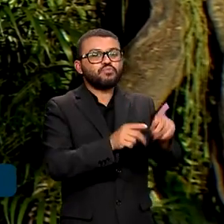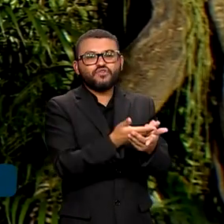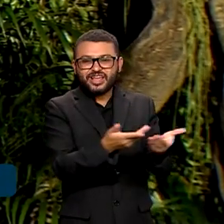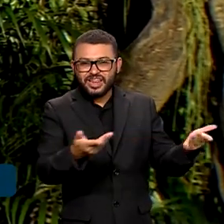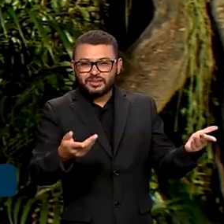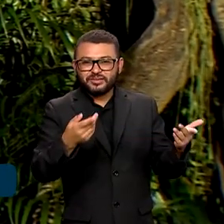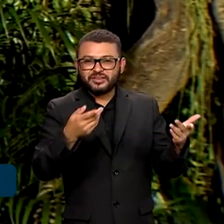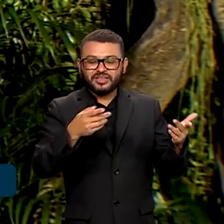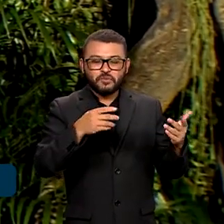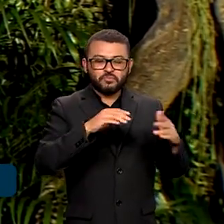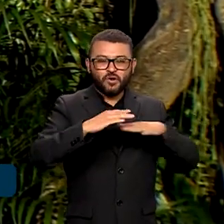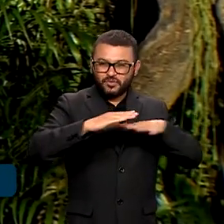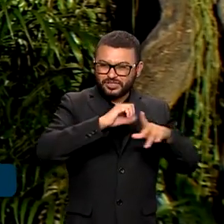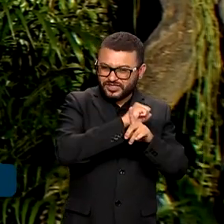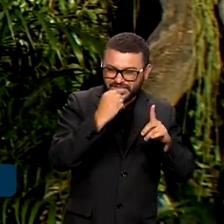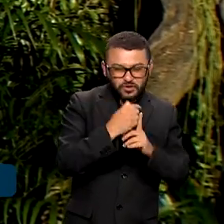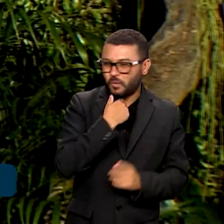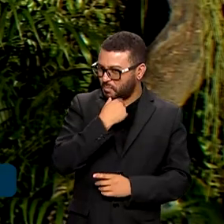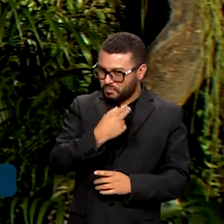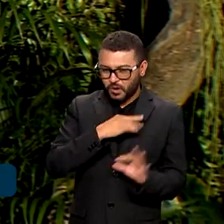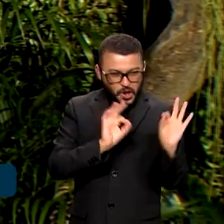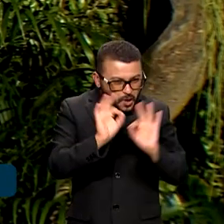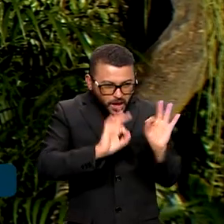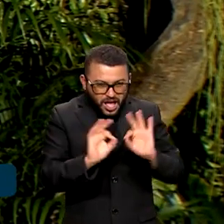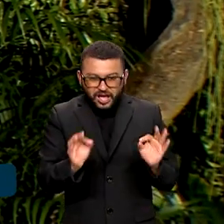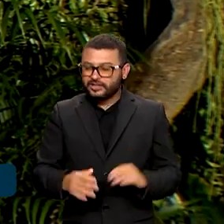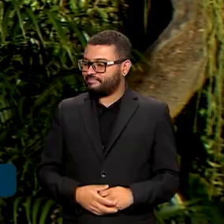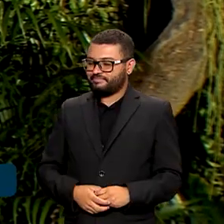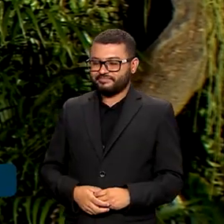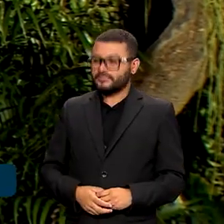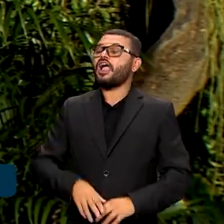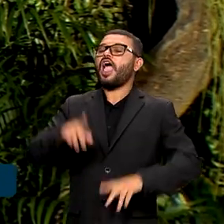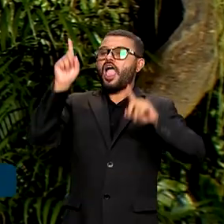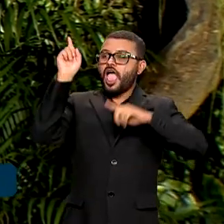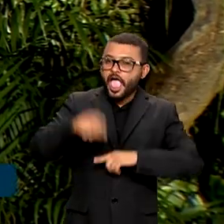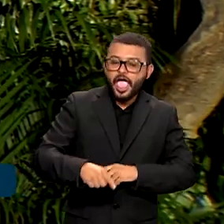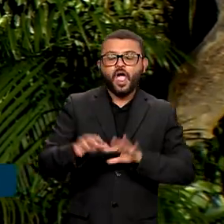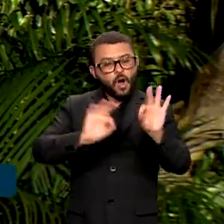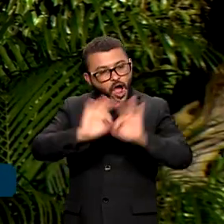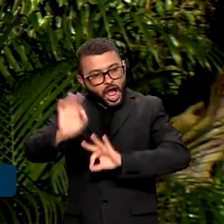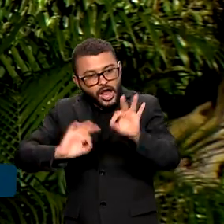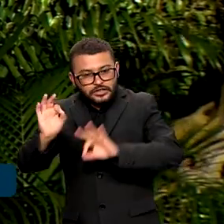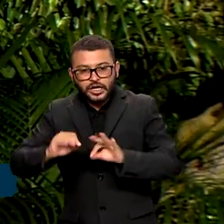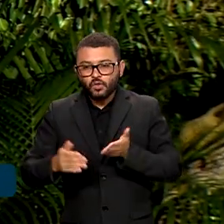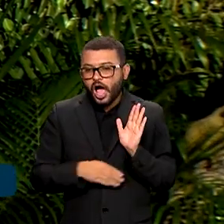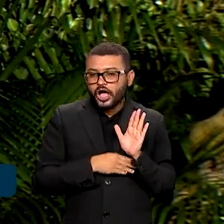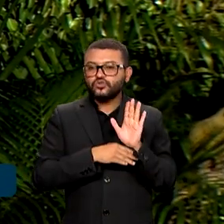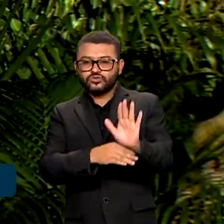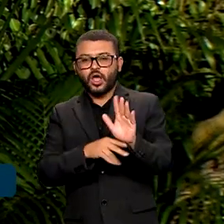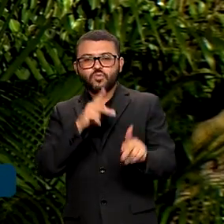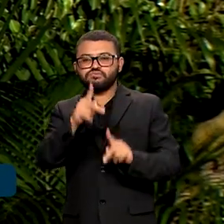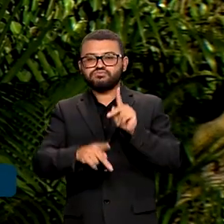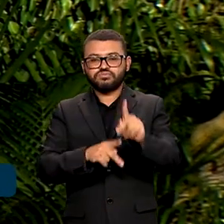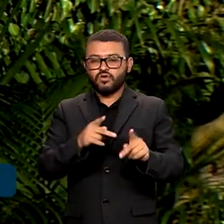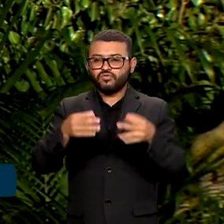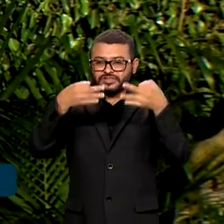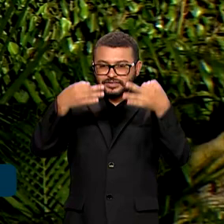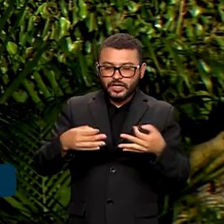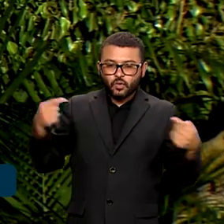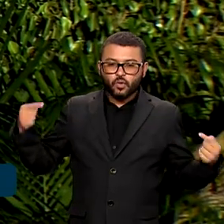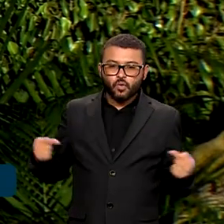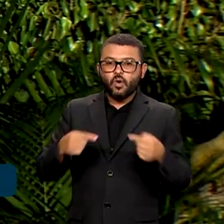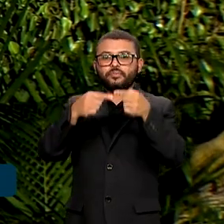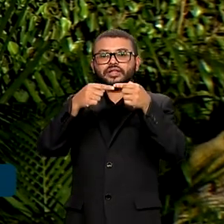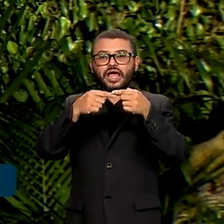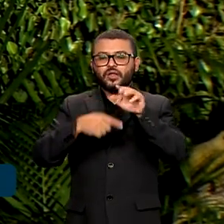para os movimentos sociais não pode ser sofisticado? É sofisticado sim, porque esse é o padrão do